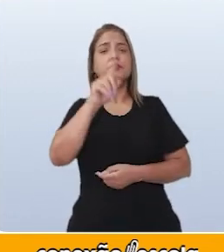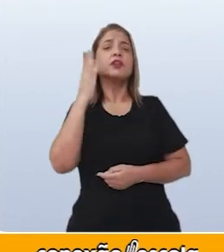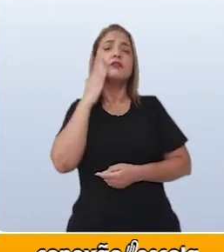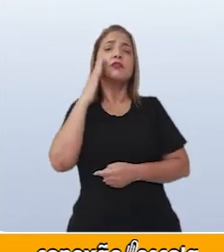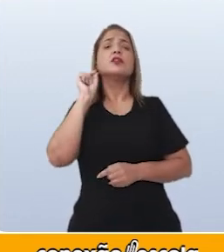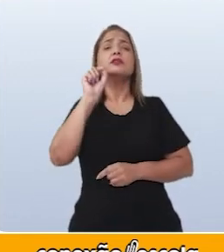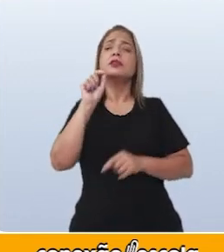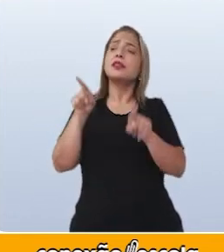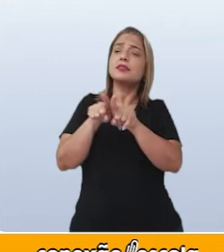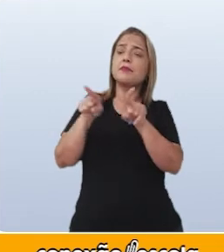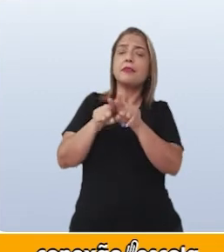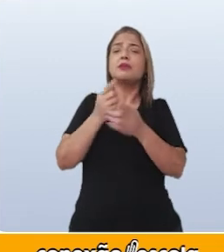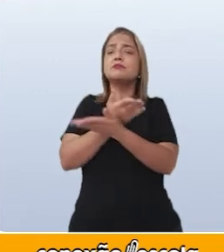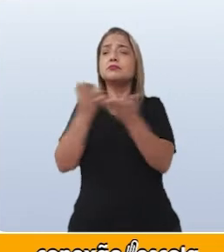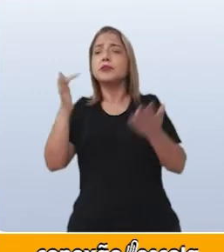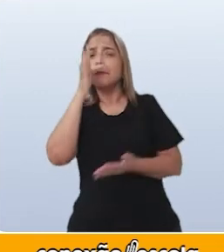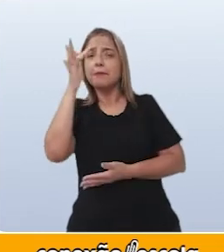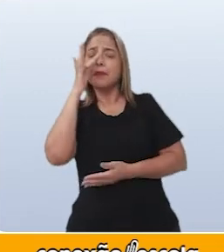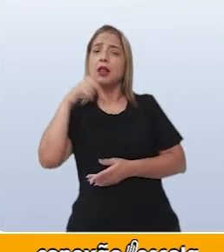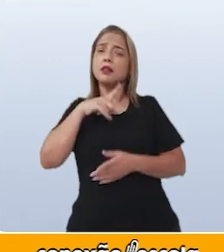têm um padrão de crescimento?